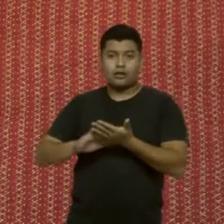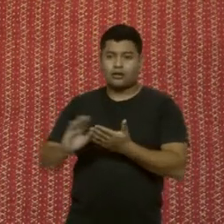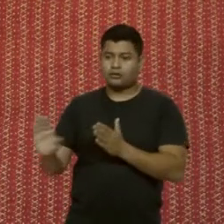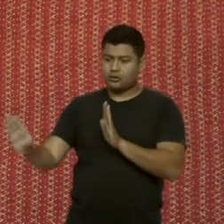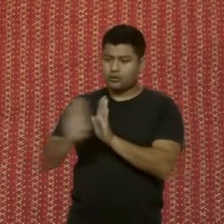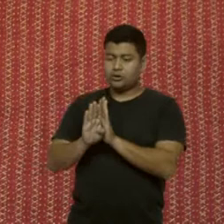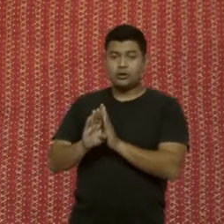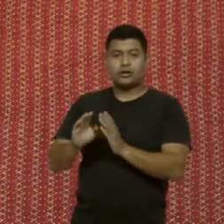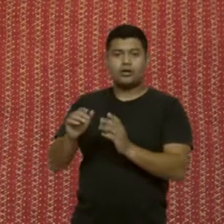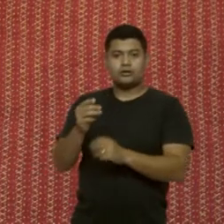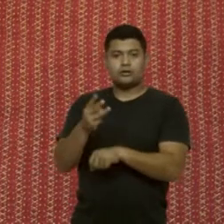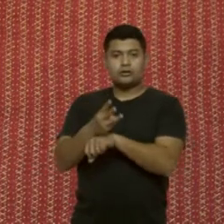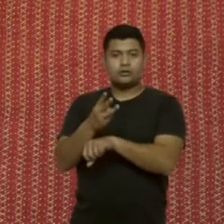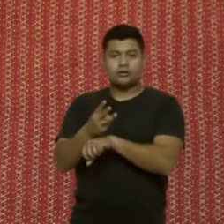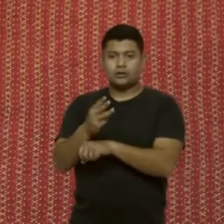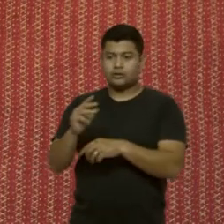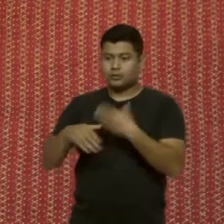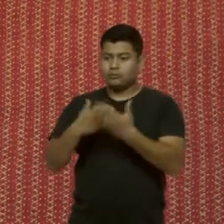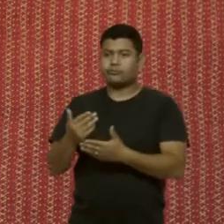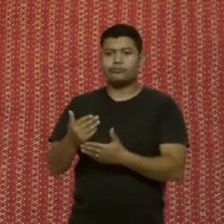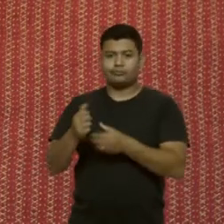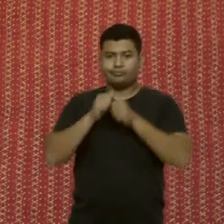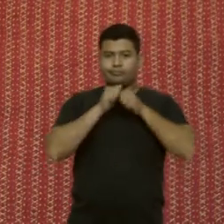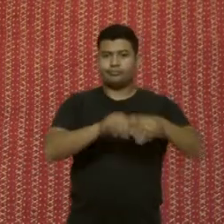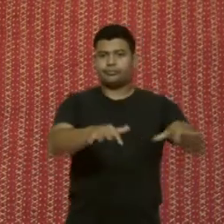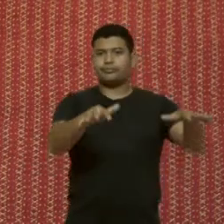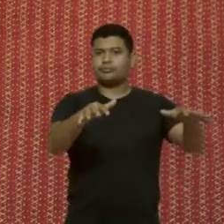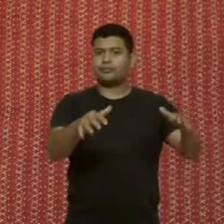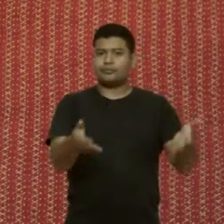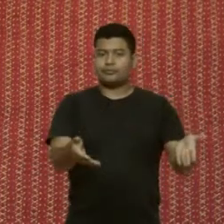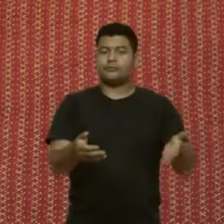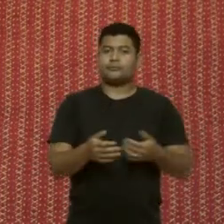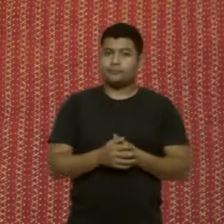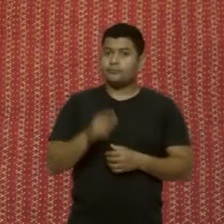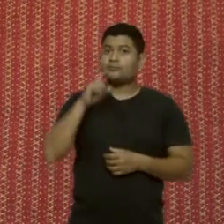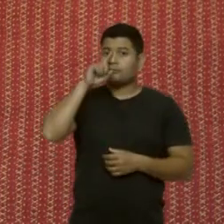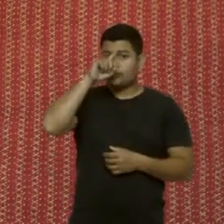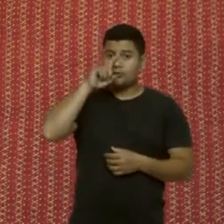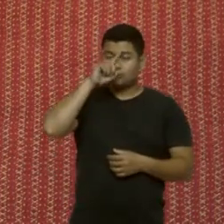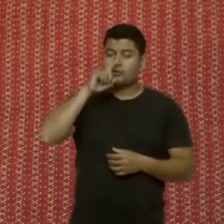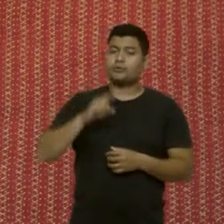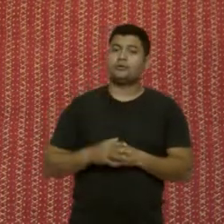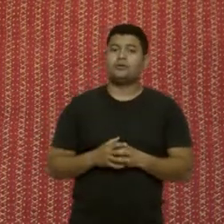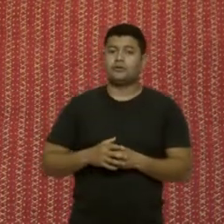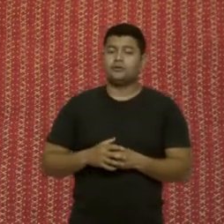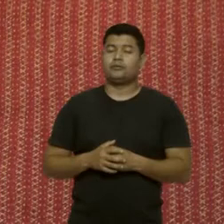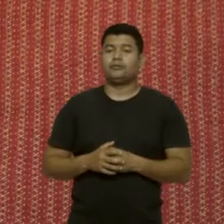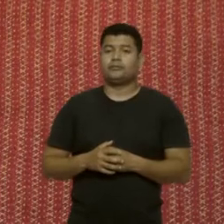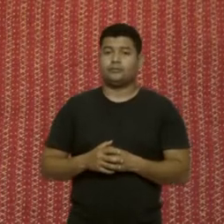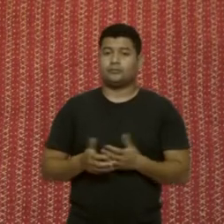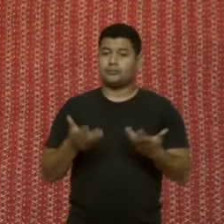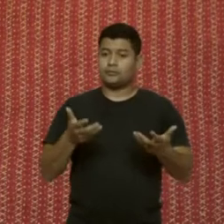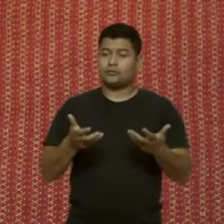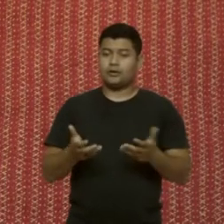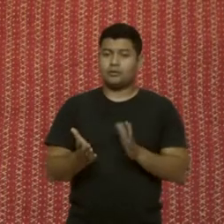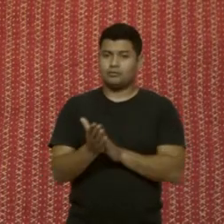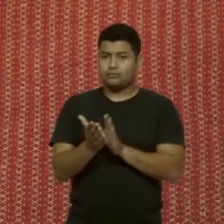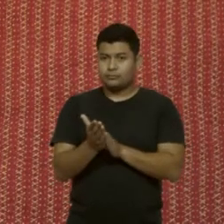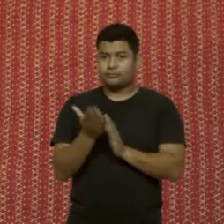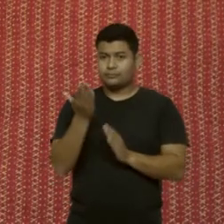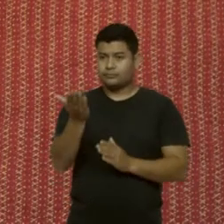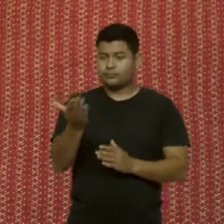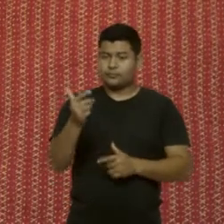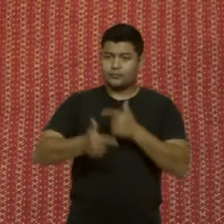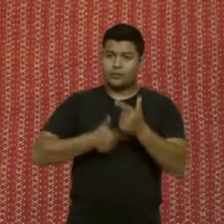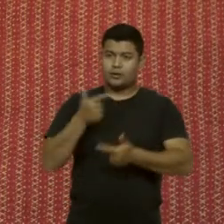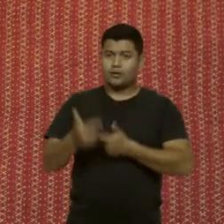por verdadeiro e já replicam. Isso é muito perigoso, até para o nosso processo democrático. Então, eu quero parabenizar mais uma vez pelo trabalho que a Caerte